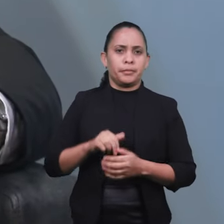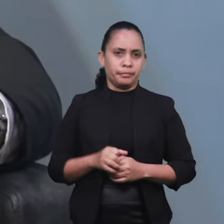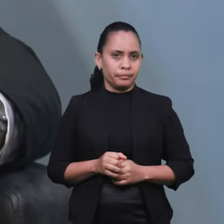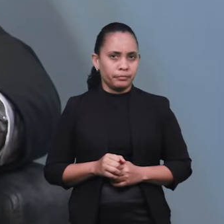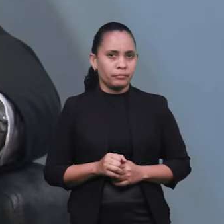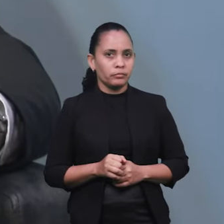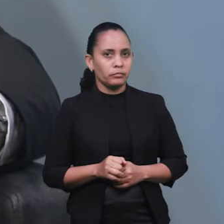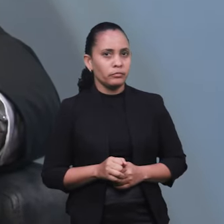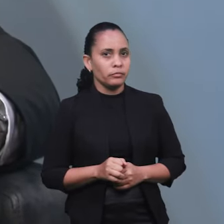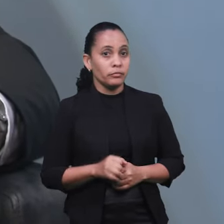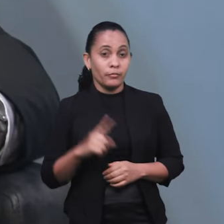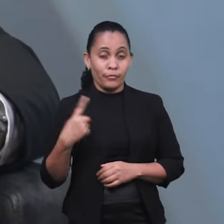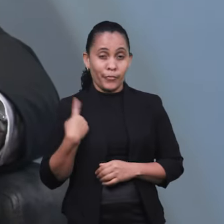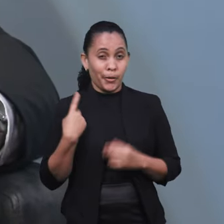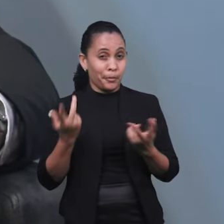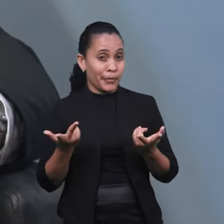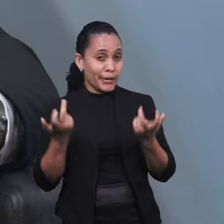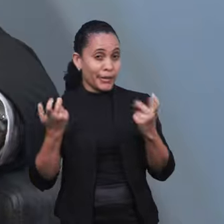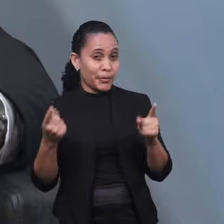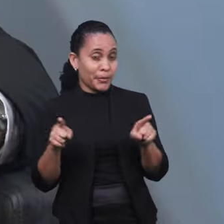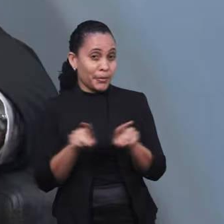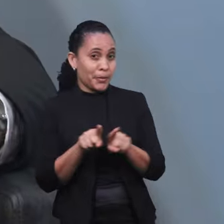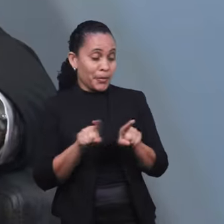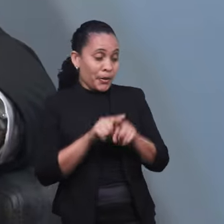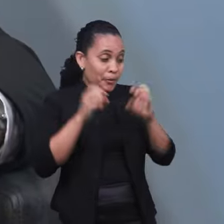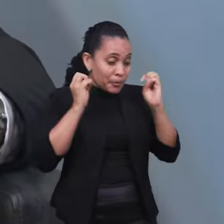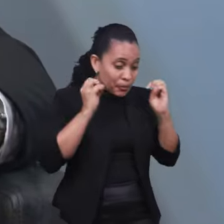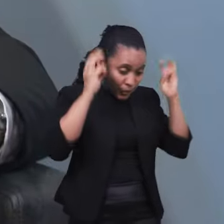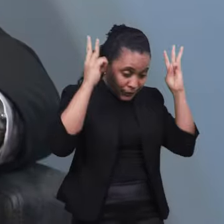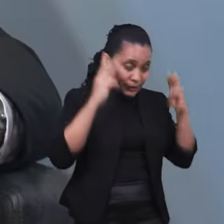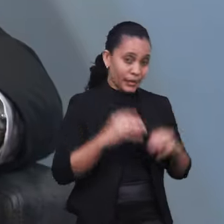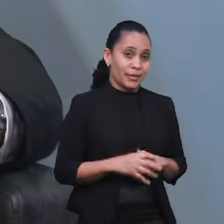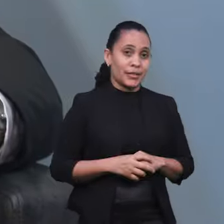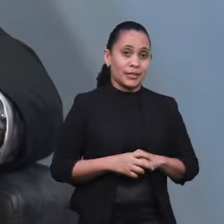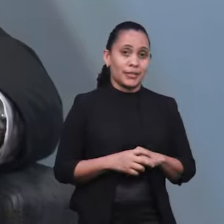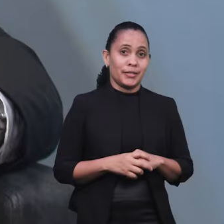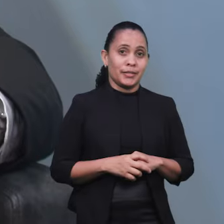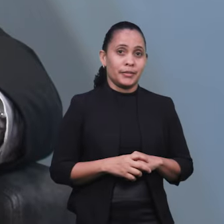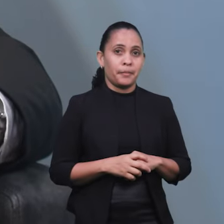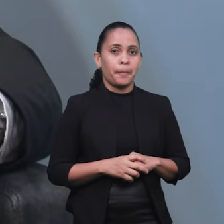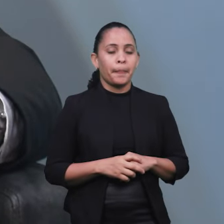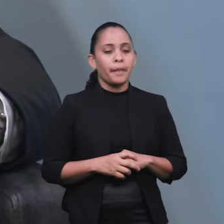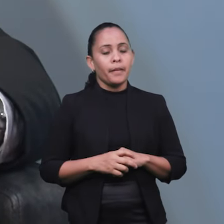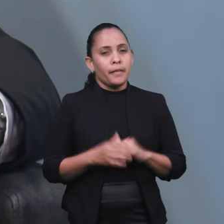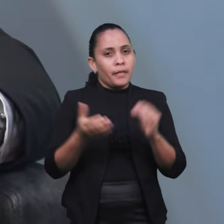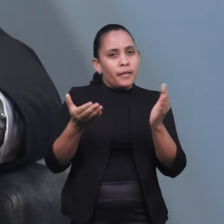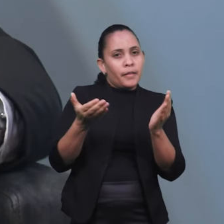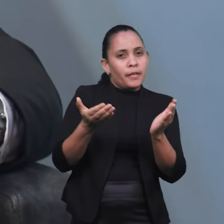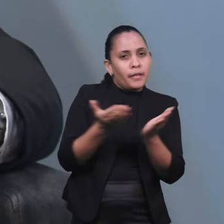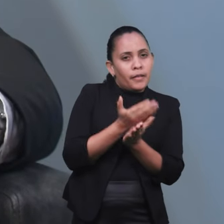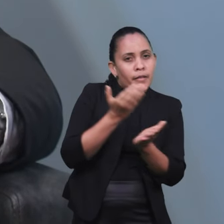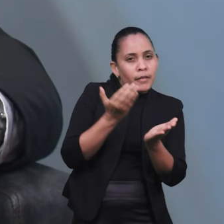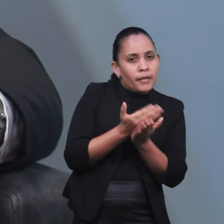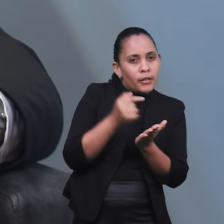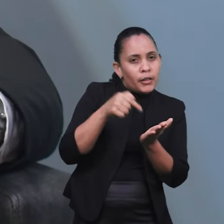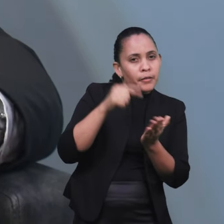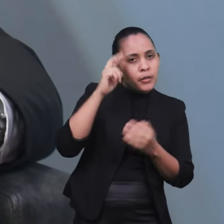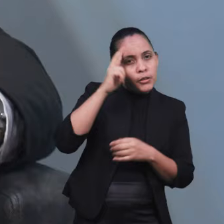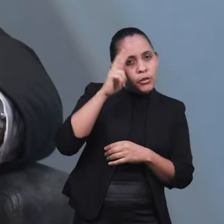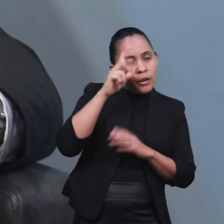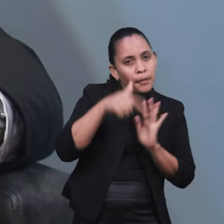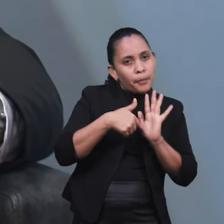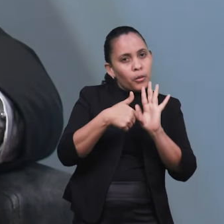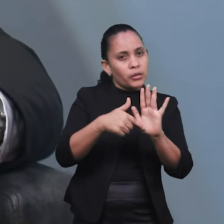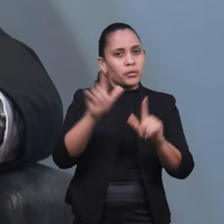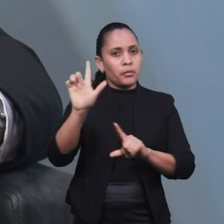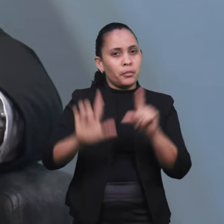firme. E nós olhamos um Moisés que transita na história, como nós falamos